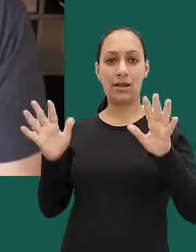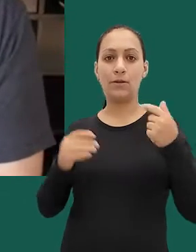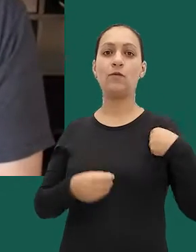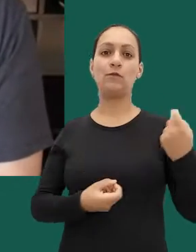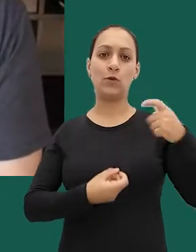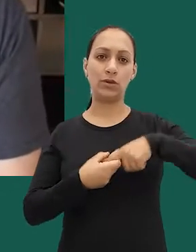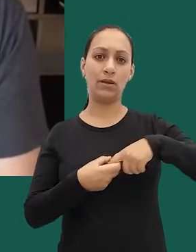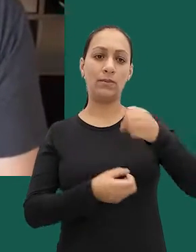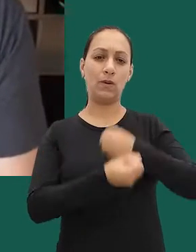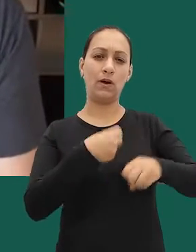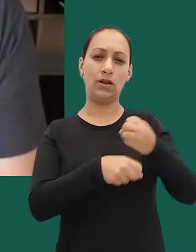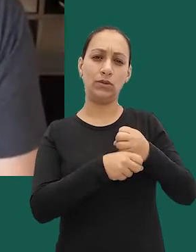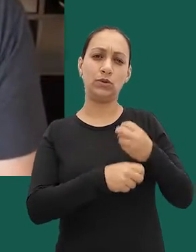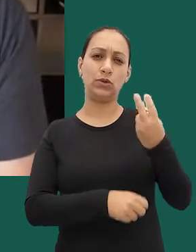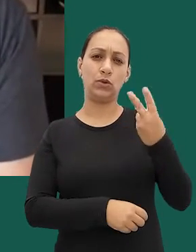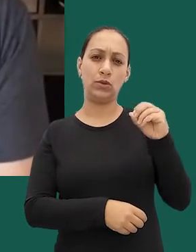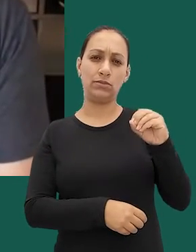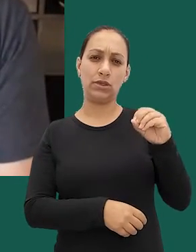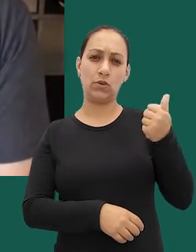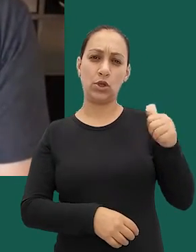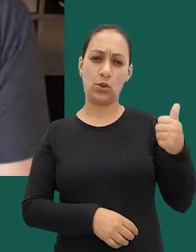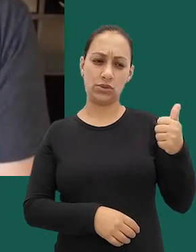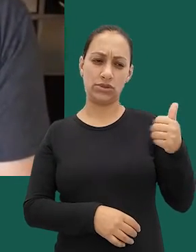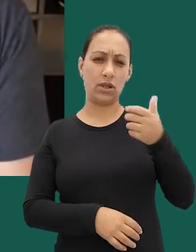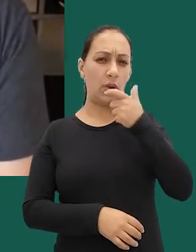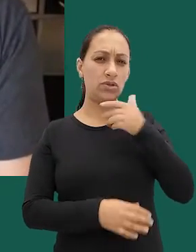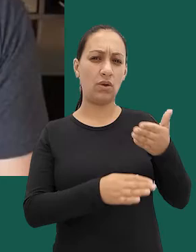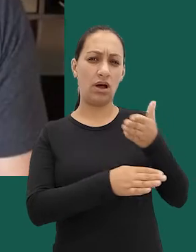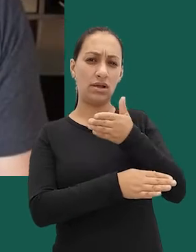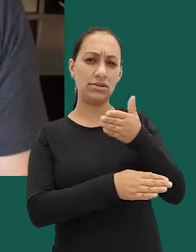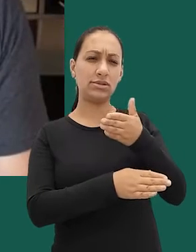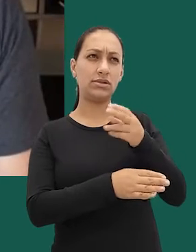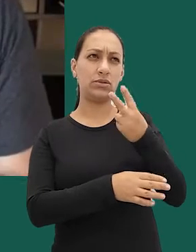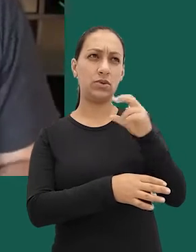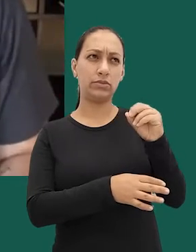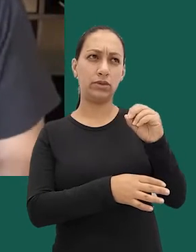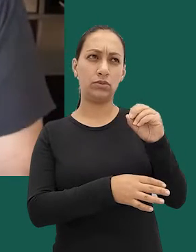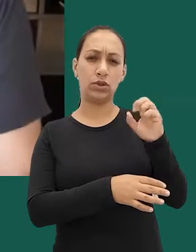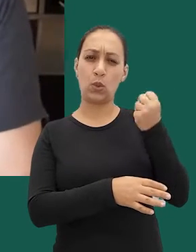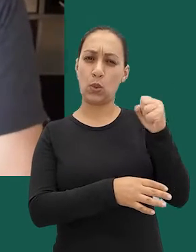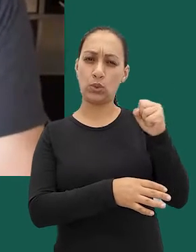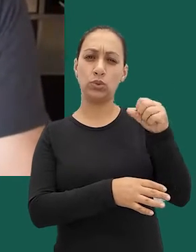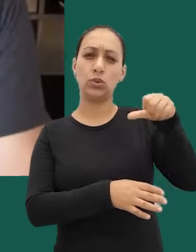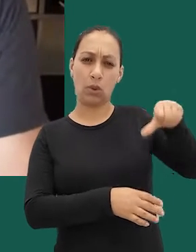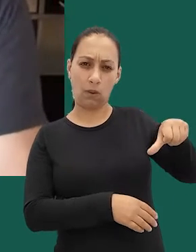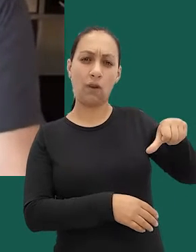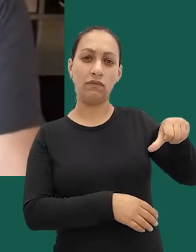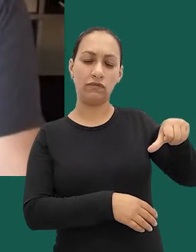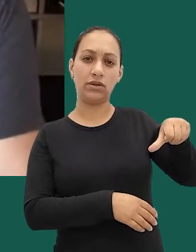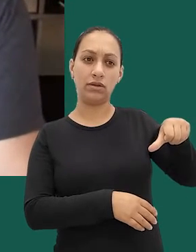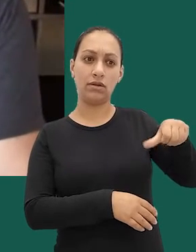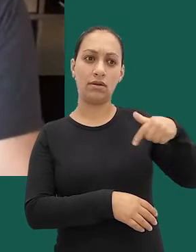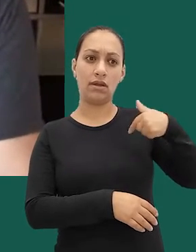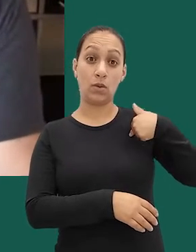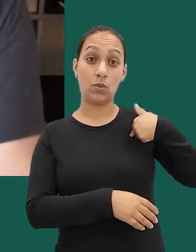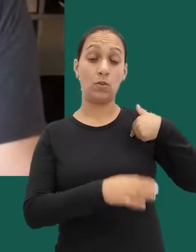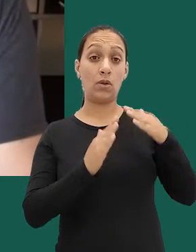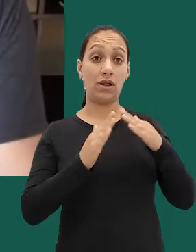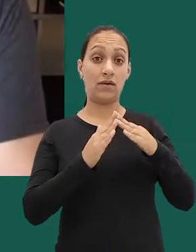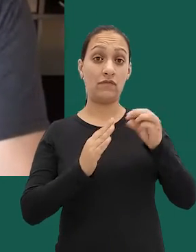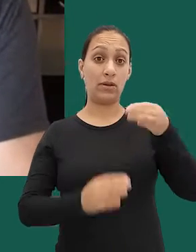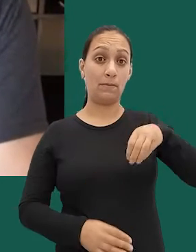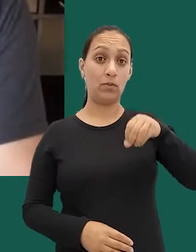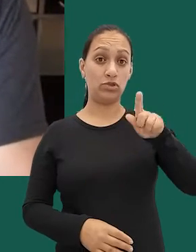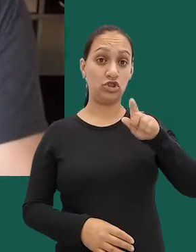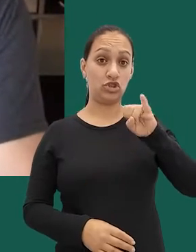voltamos a um pouco antes de 2011. Acho que foi 2008 e 2009 eu já estava morando eu sou de uma cidade chamada